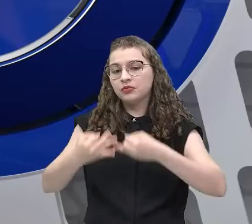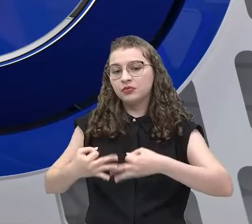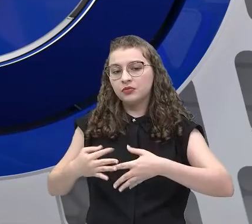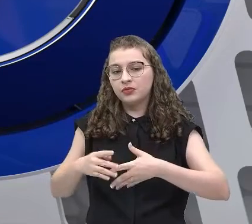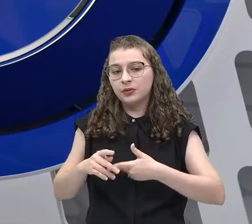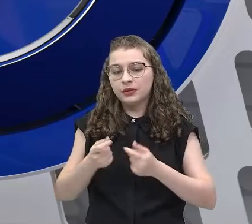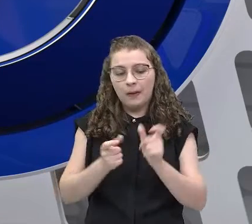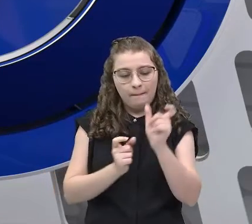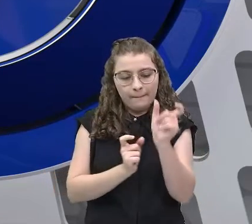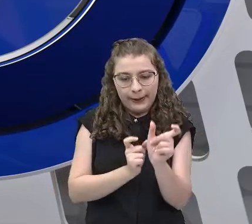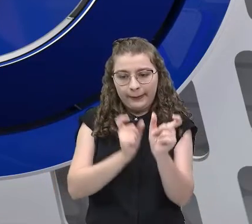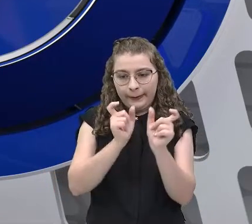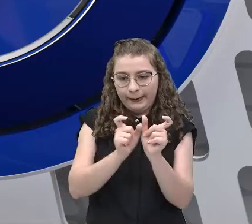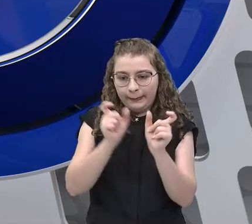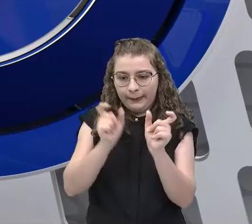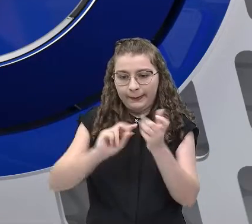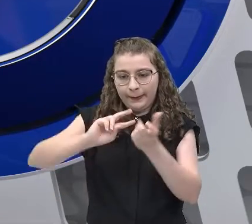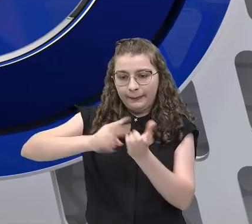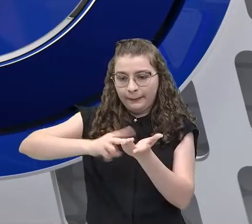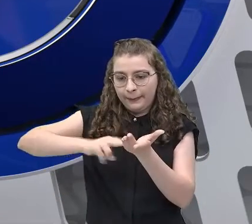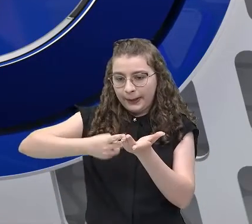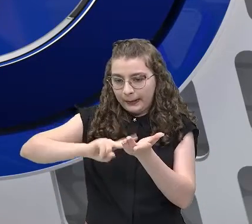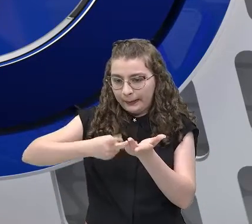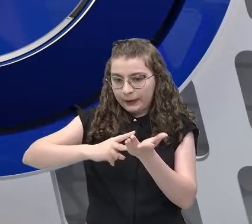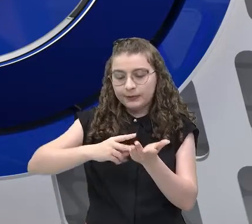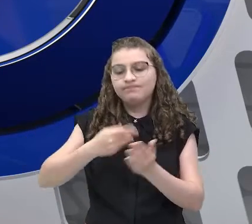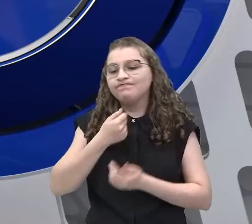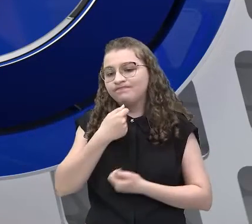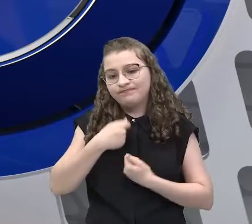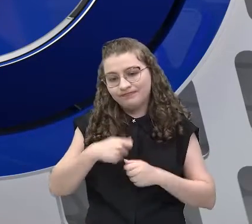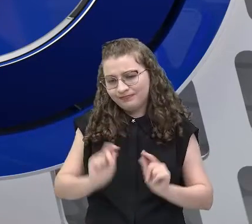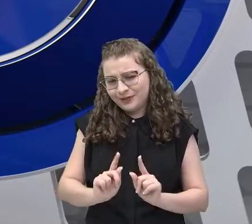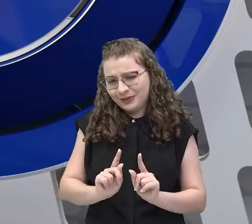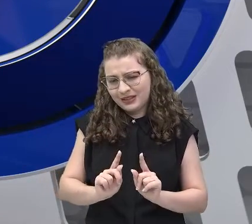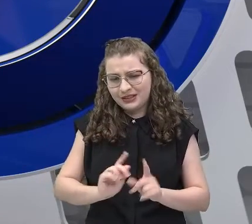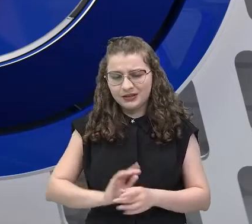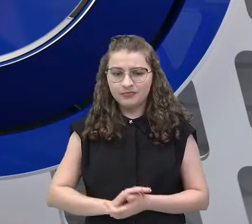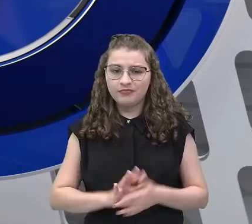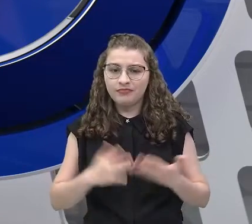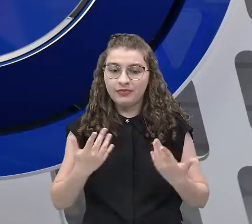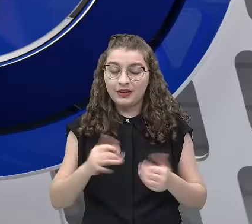ficar traduzindo o tempo todo, e isso é verdade, gente. O que a gente faz?